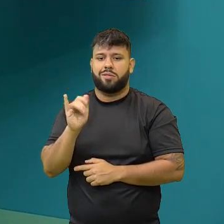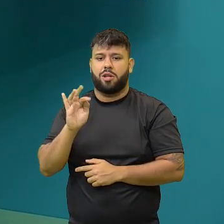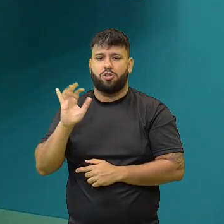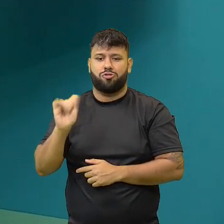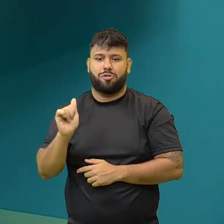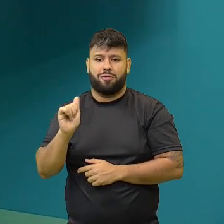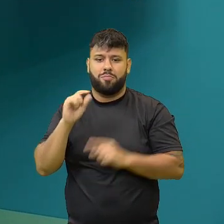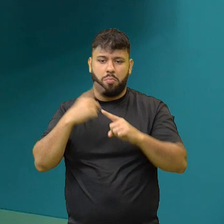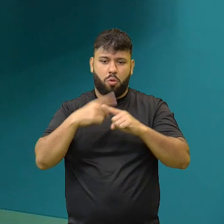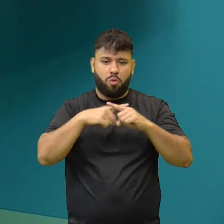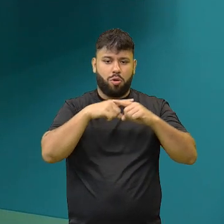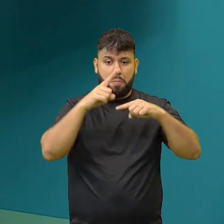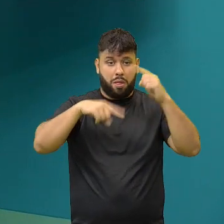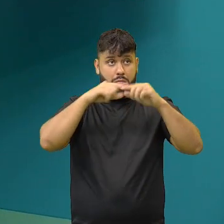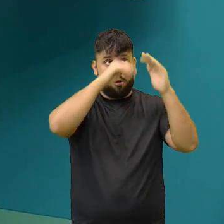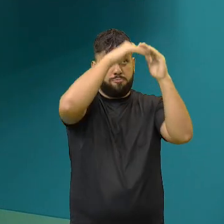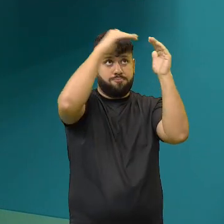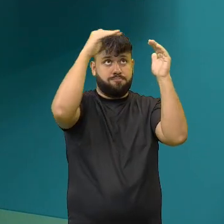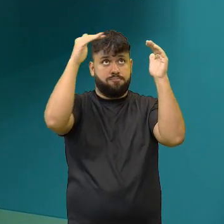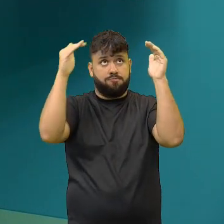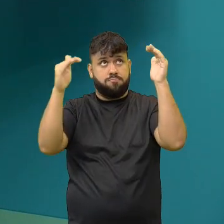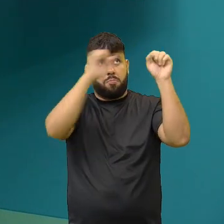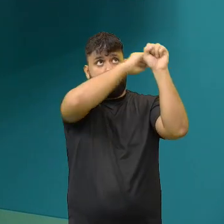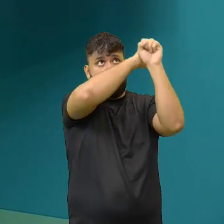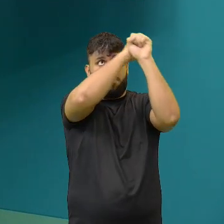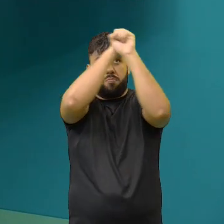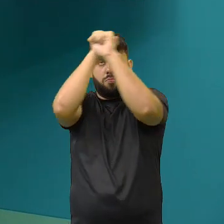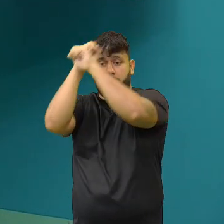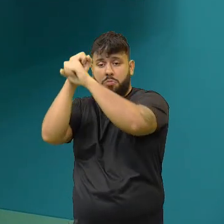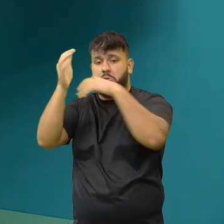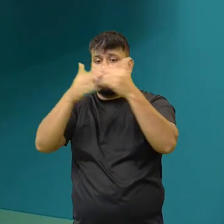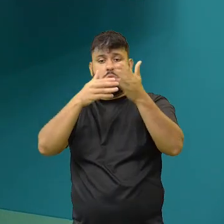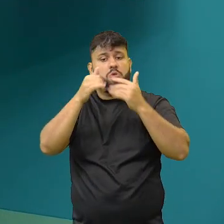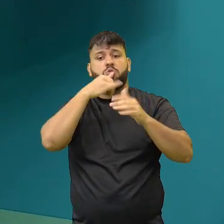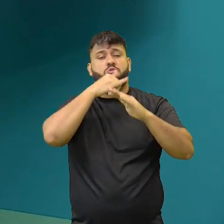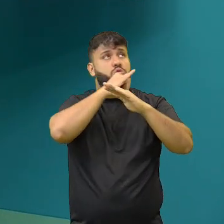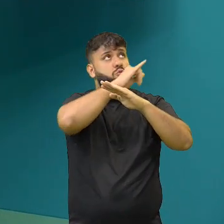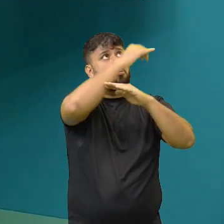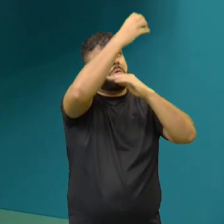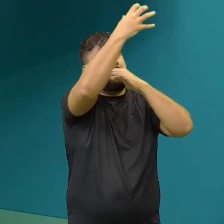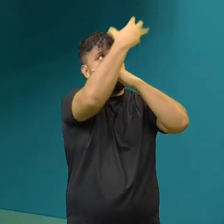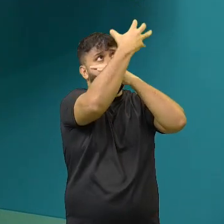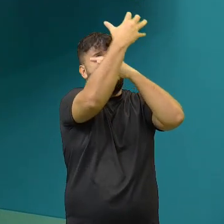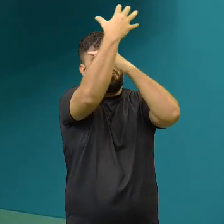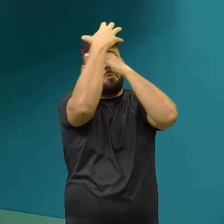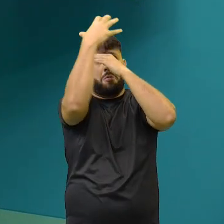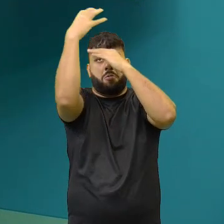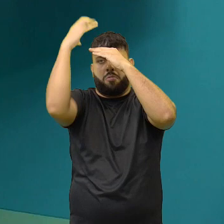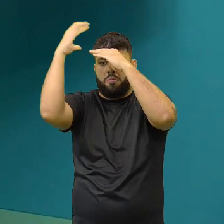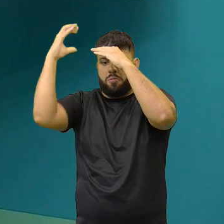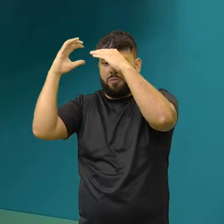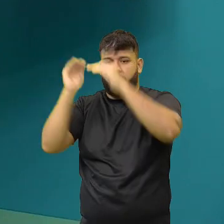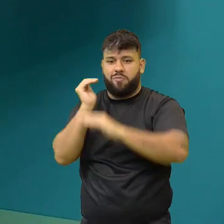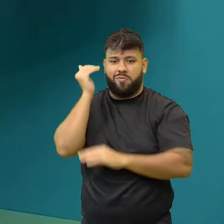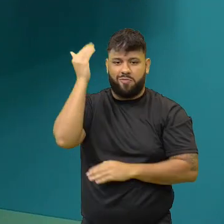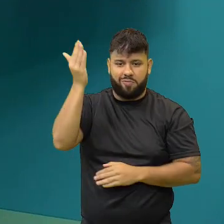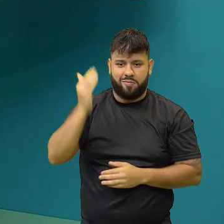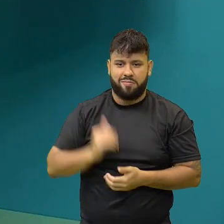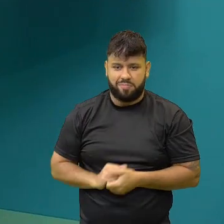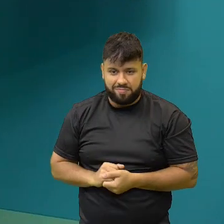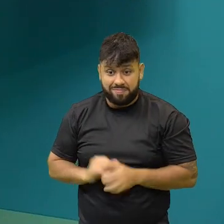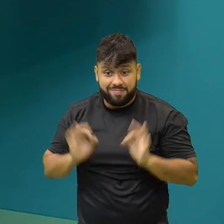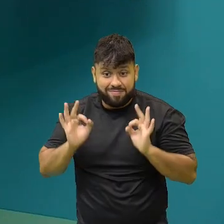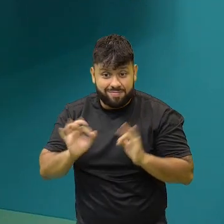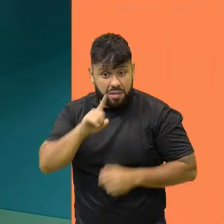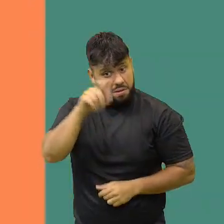condutor proteger a parte interna de qualquer excesso de carga, de qualquer campo elétrico criado por qualquer agente externo, certo? Essa é a